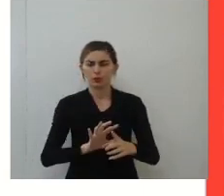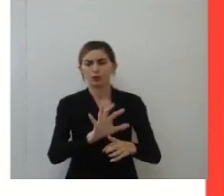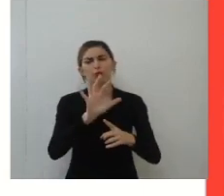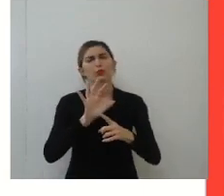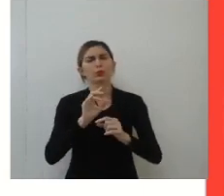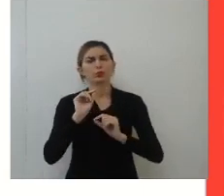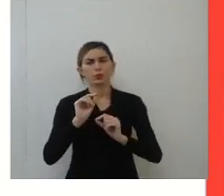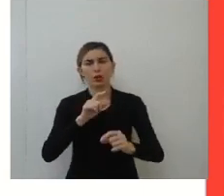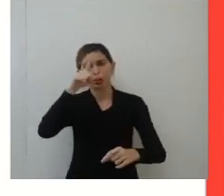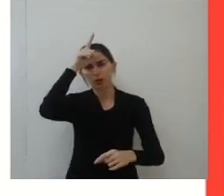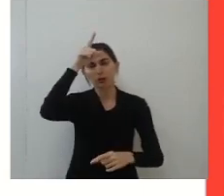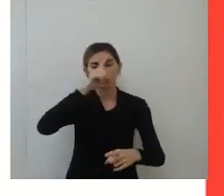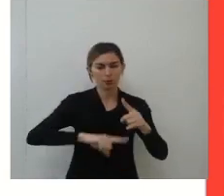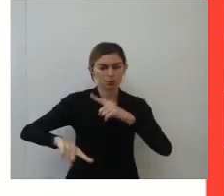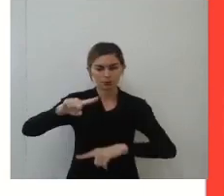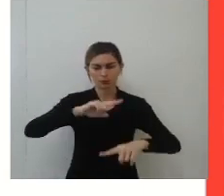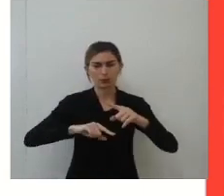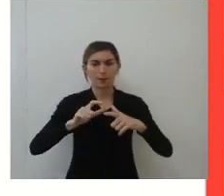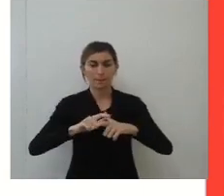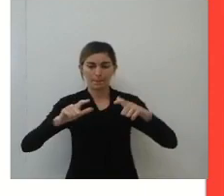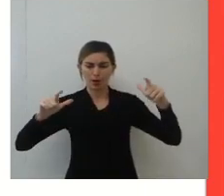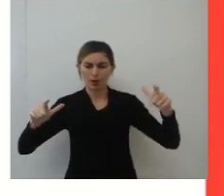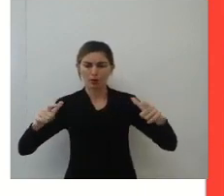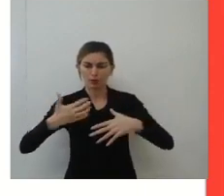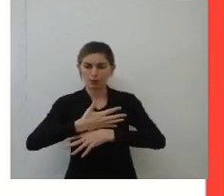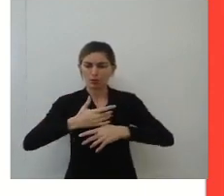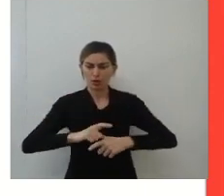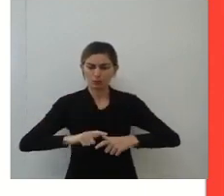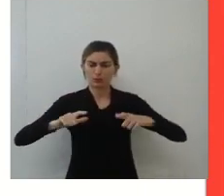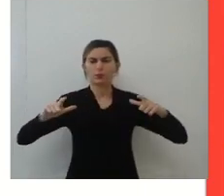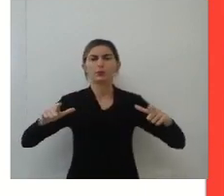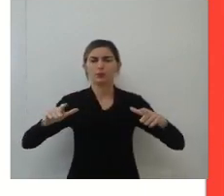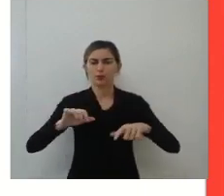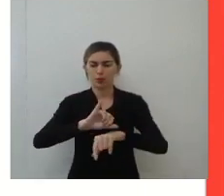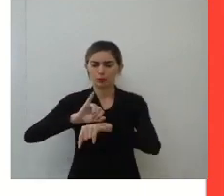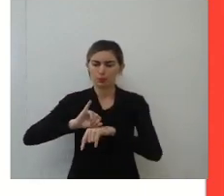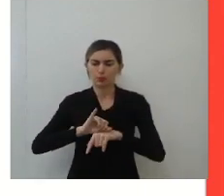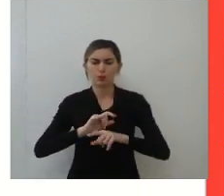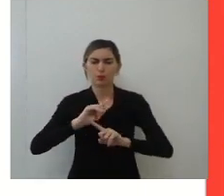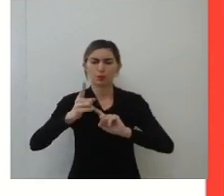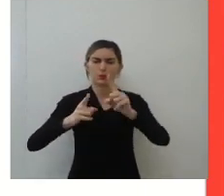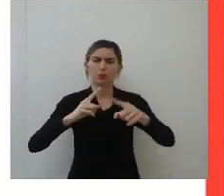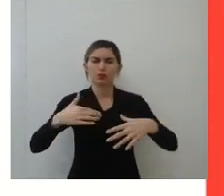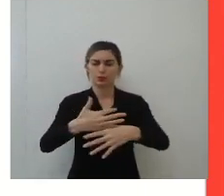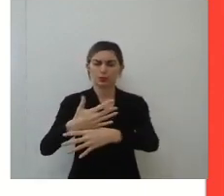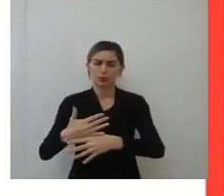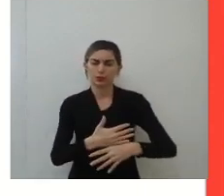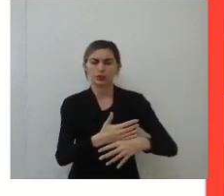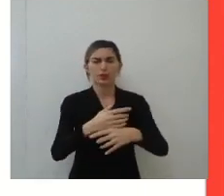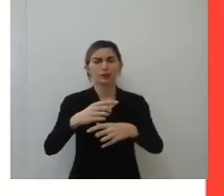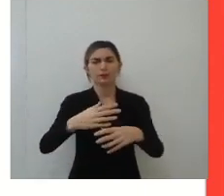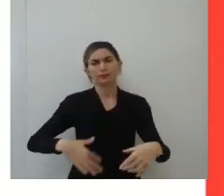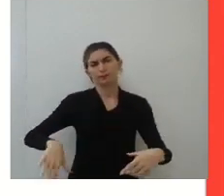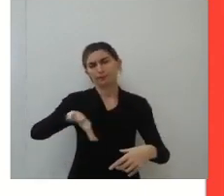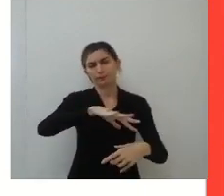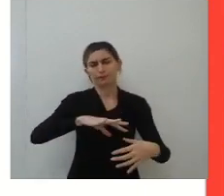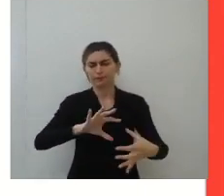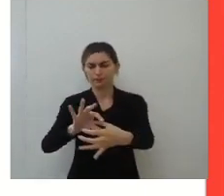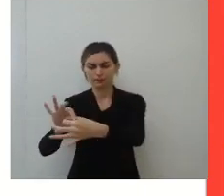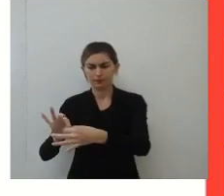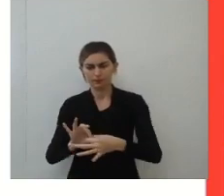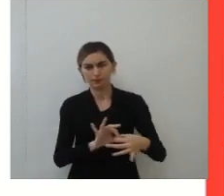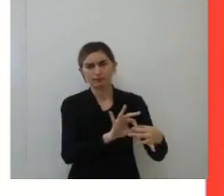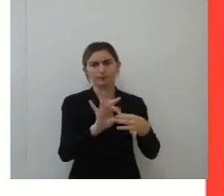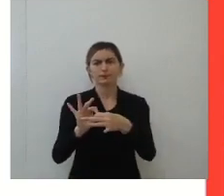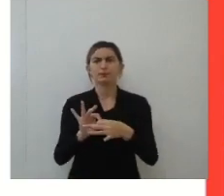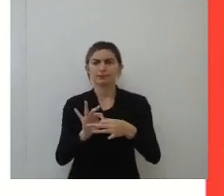influência e liderança das maiores metrópoles sobre as demais categorias de cidade. Então a rede urbana está ligada